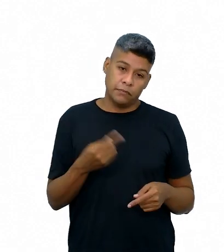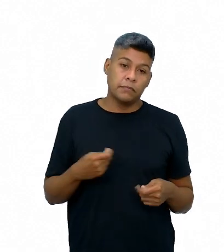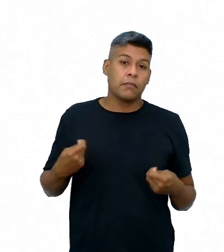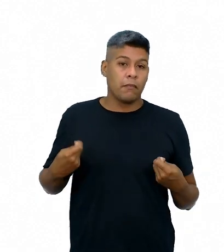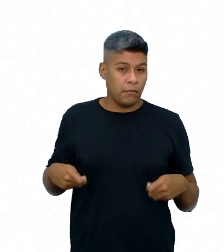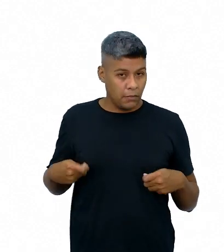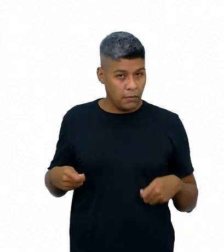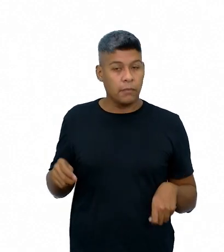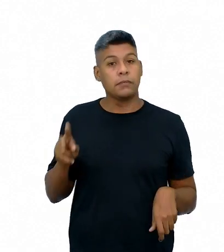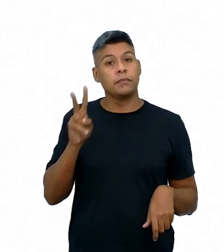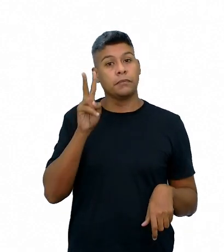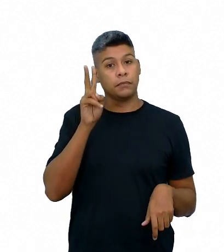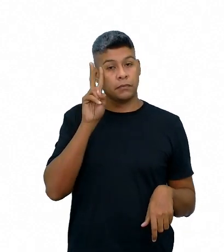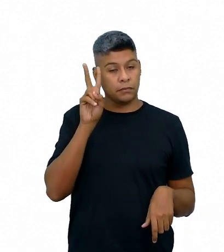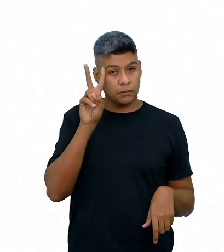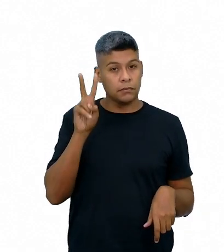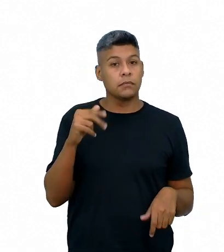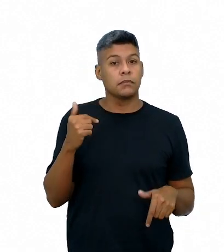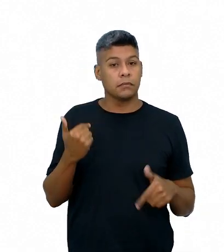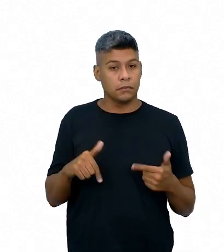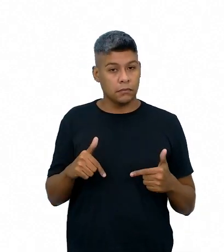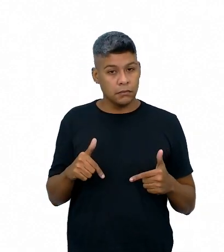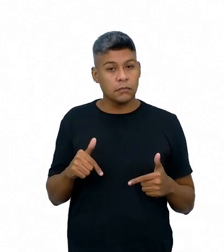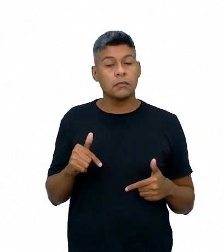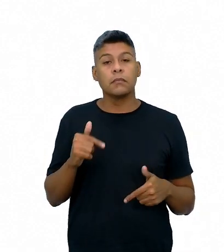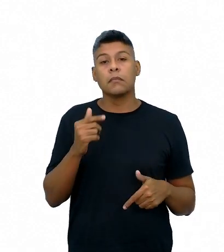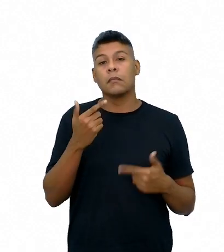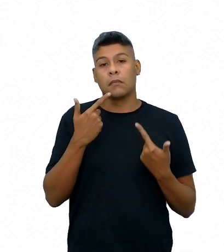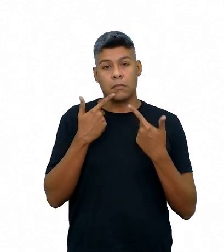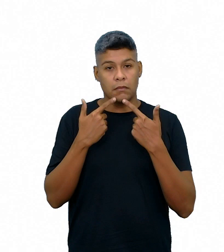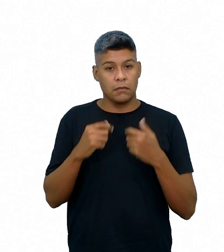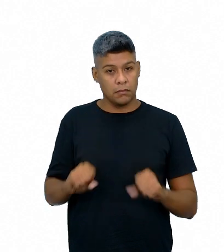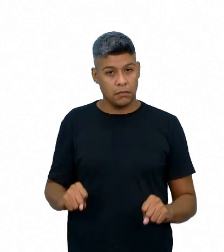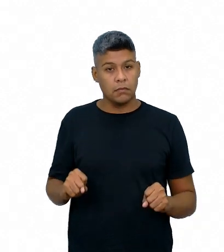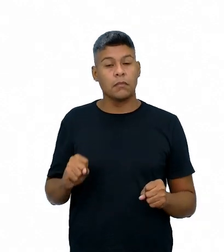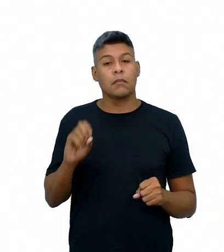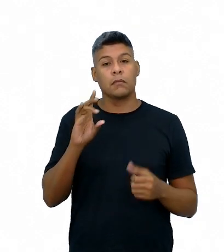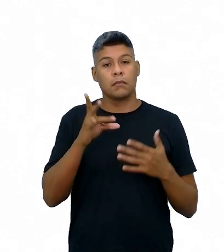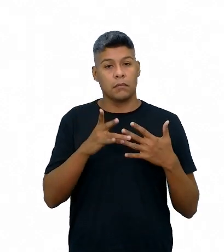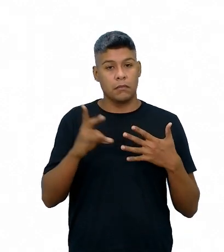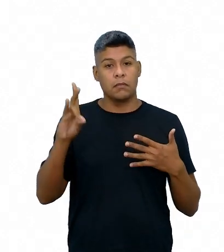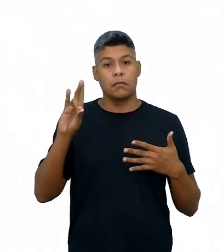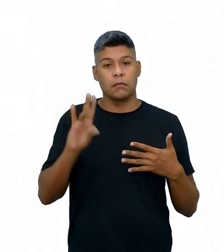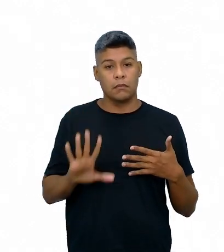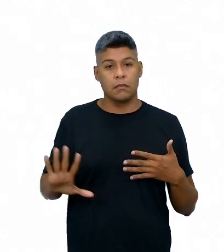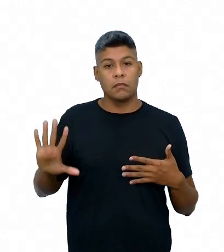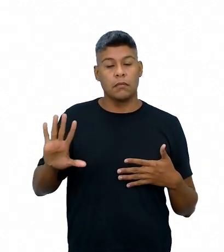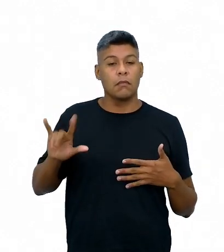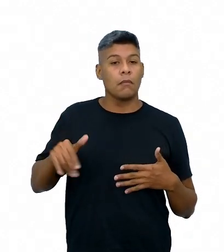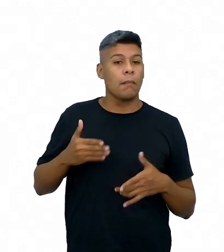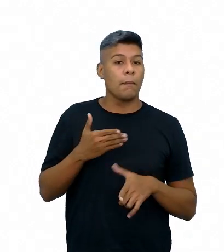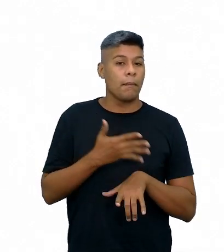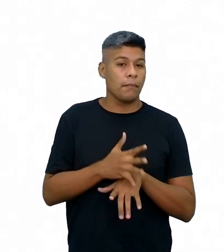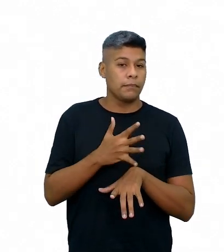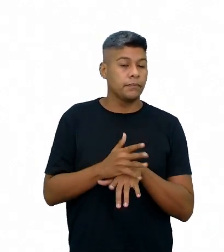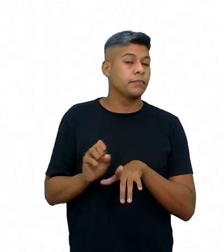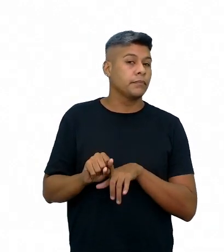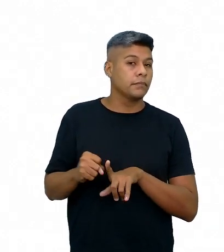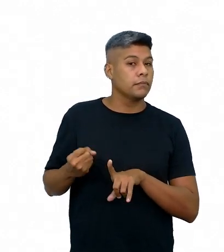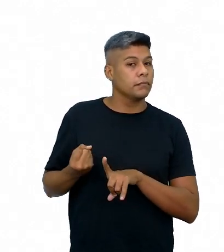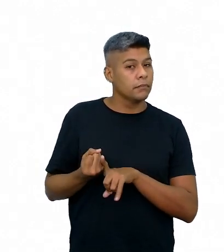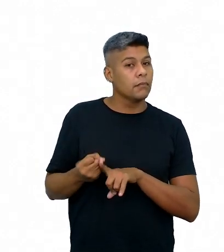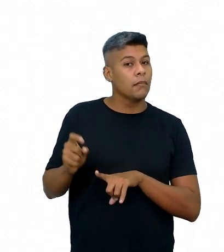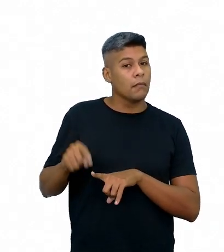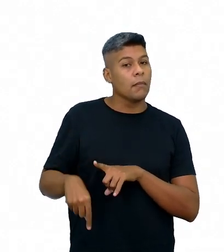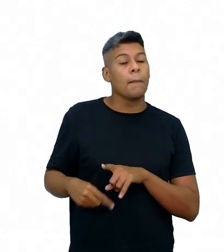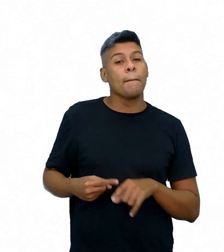consideração, quando nós estaremos trabalhando com análise linguística e semiótica, a linguagem como prática social, seria o primeiro